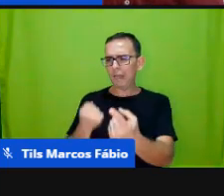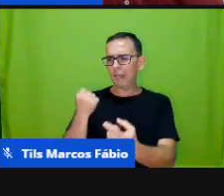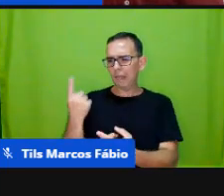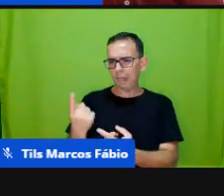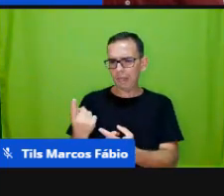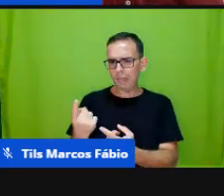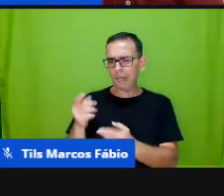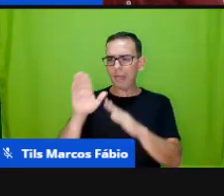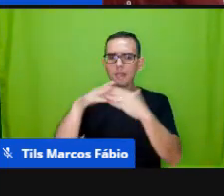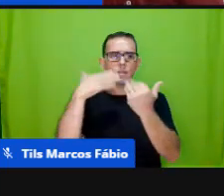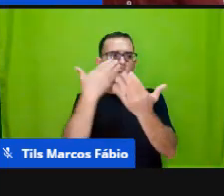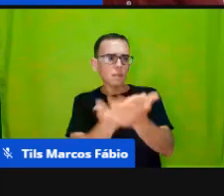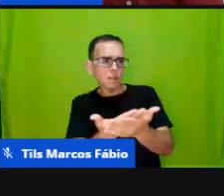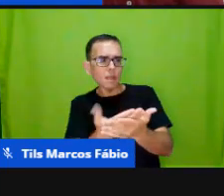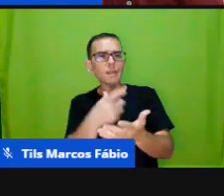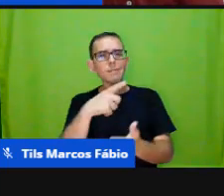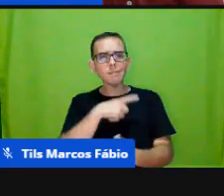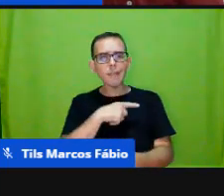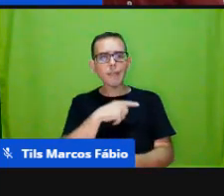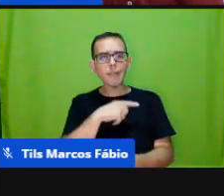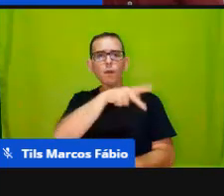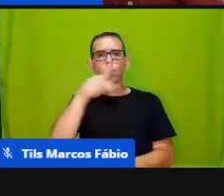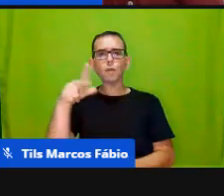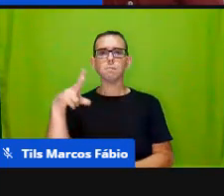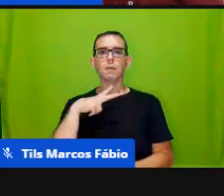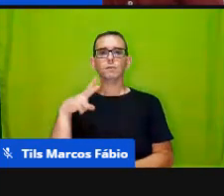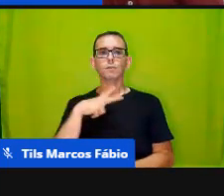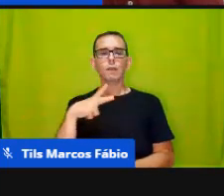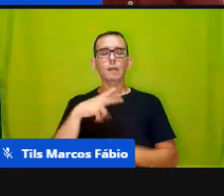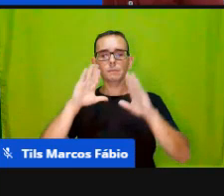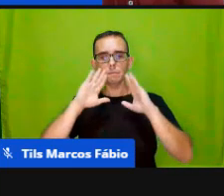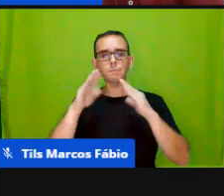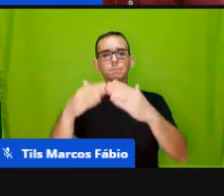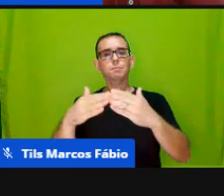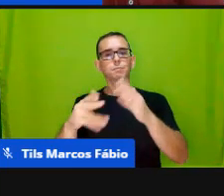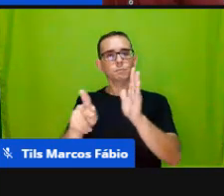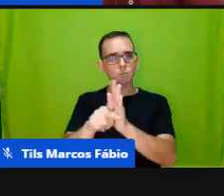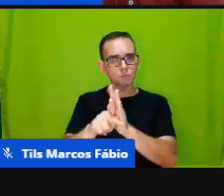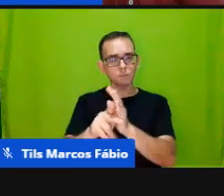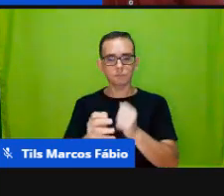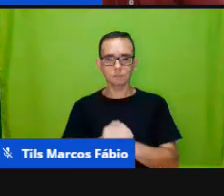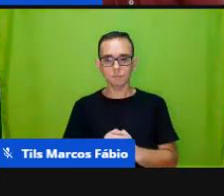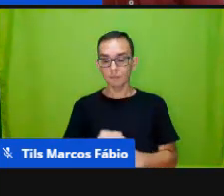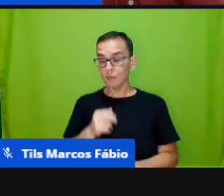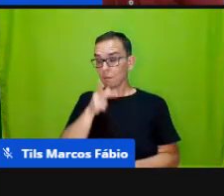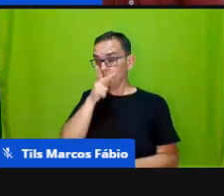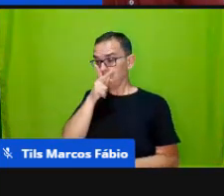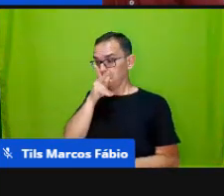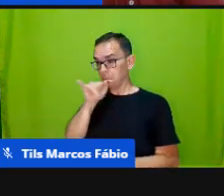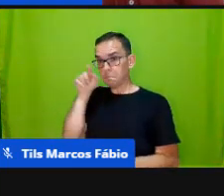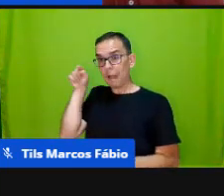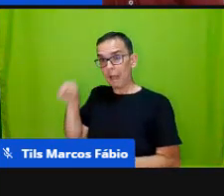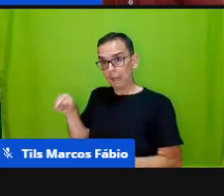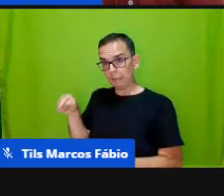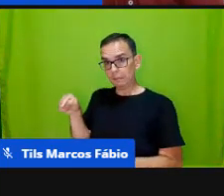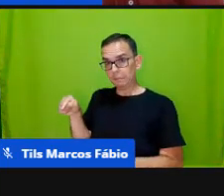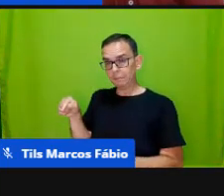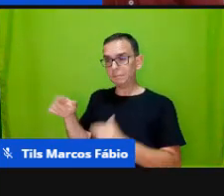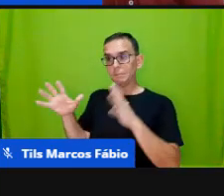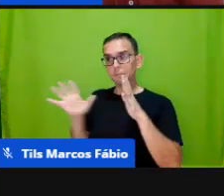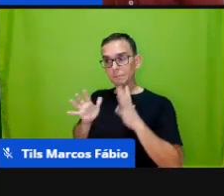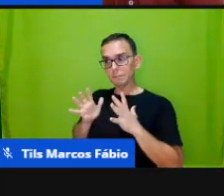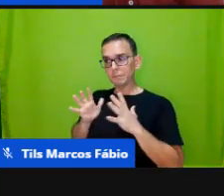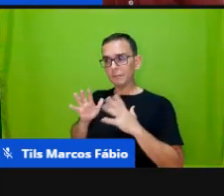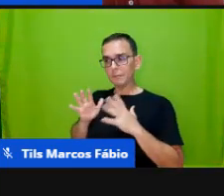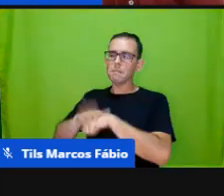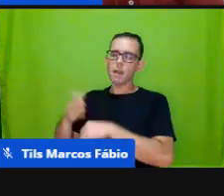um personal que ela pratica atividade direcionada. O pai, que é mais o meu